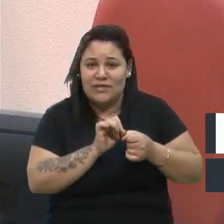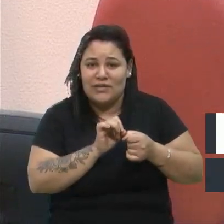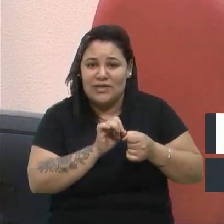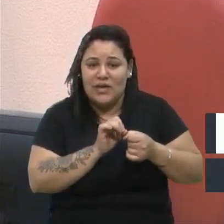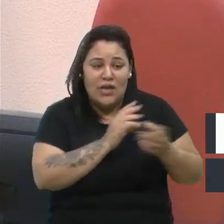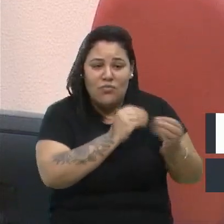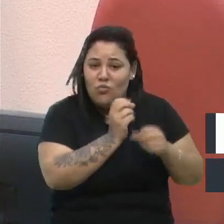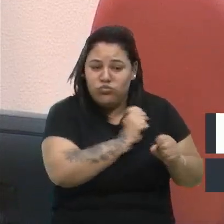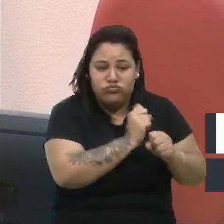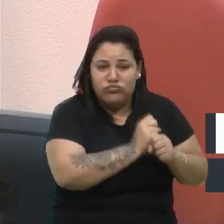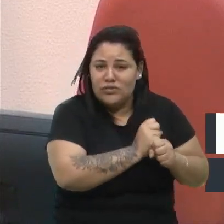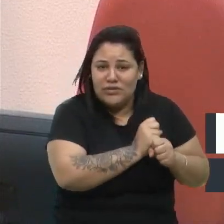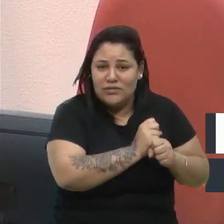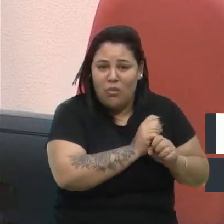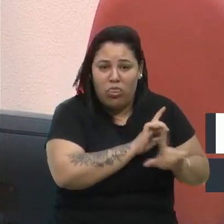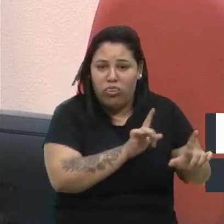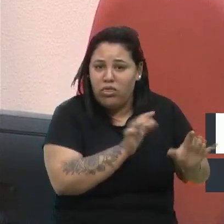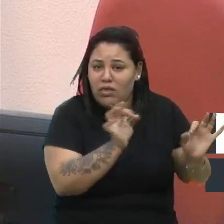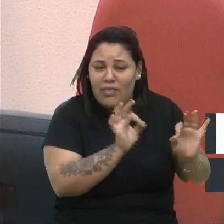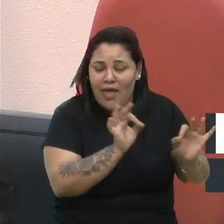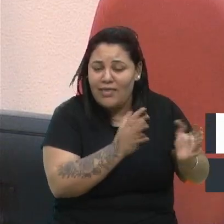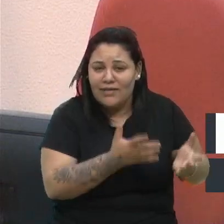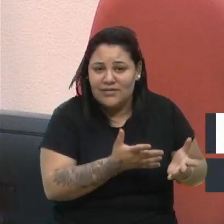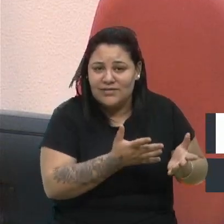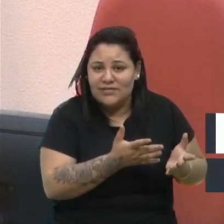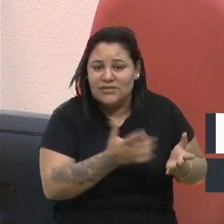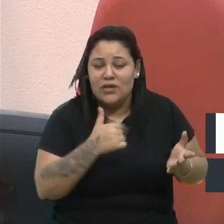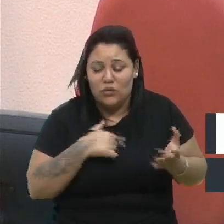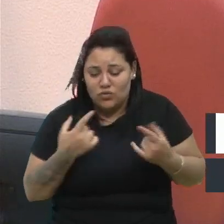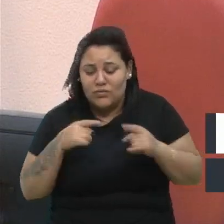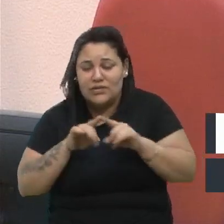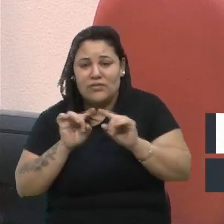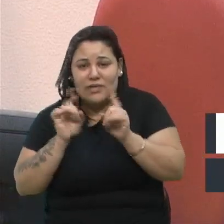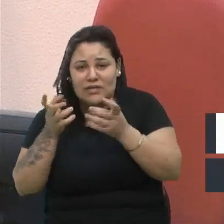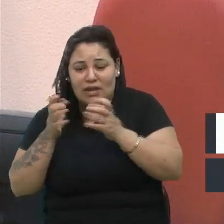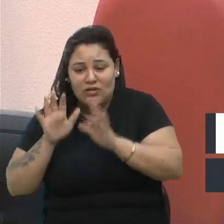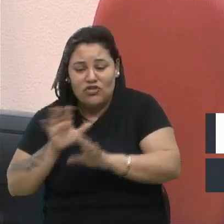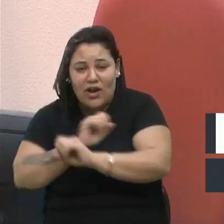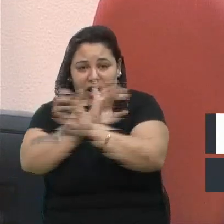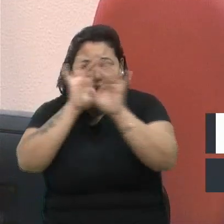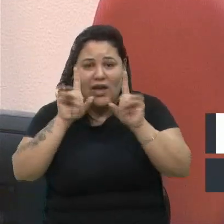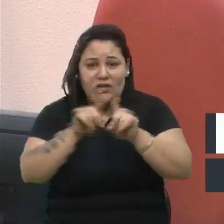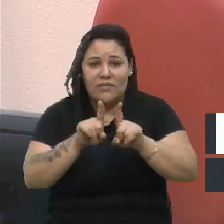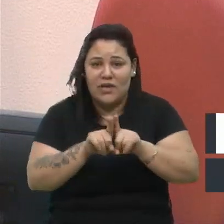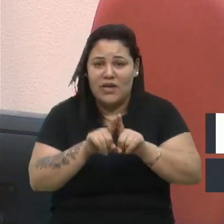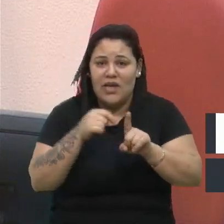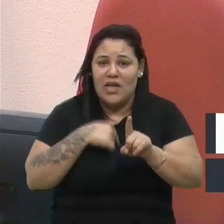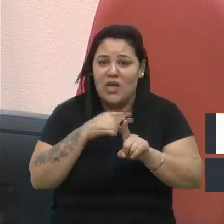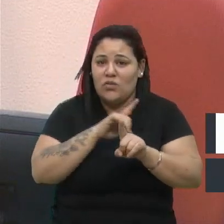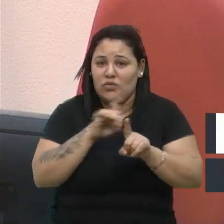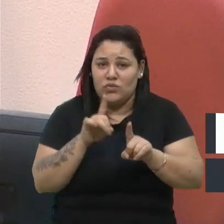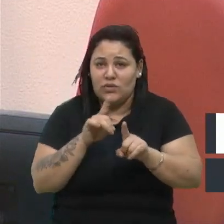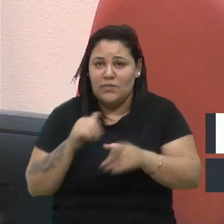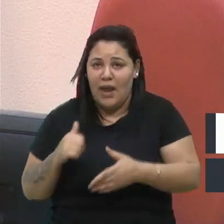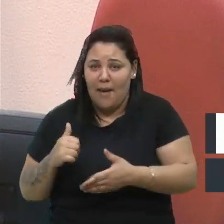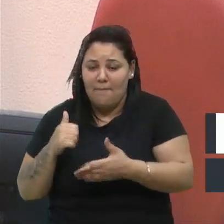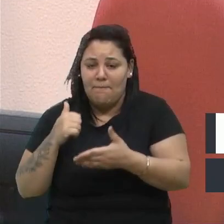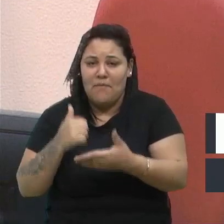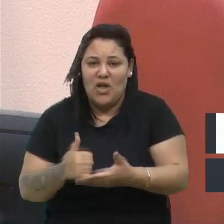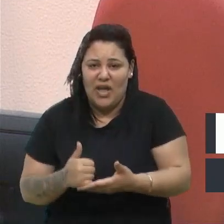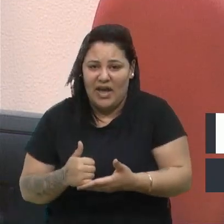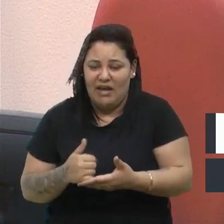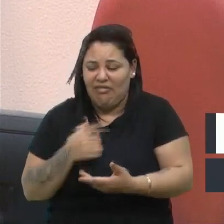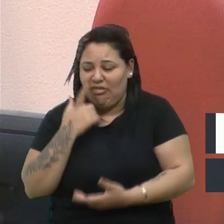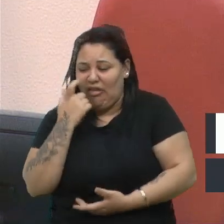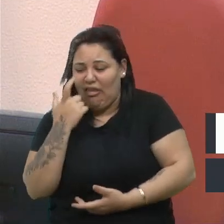anos. Então, eu sou parceiro, mas quero deixar aqui bem claro, não estou aqui por essas situações de um cargo